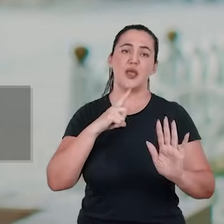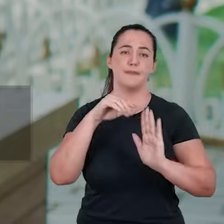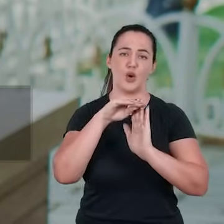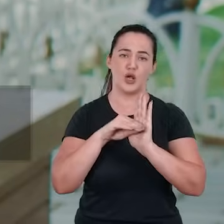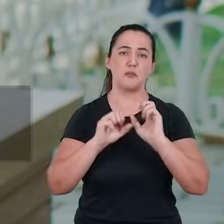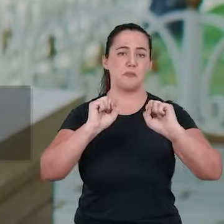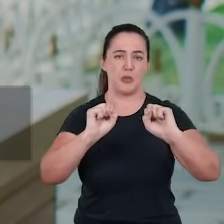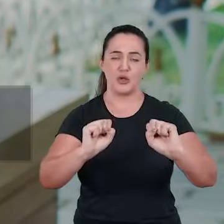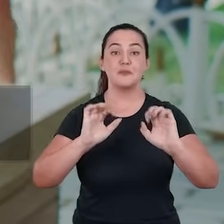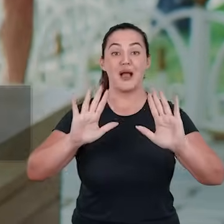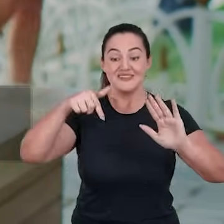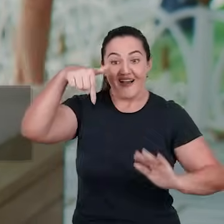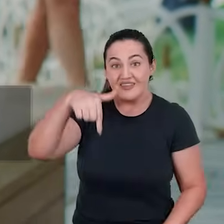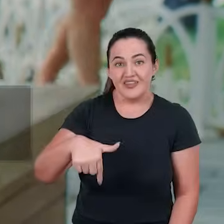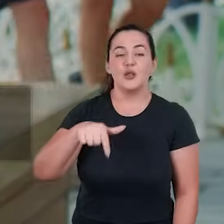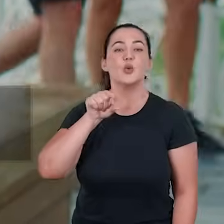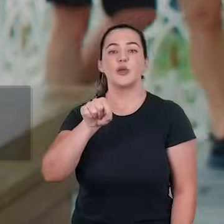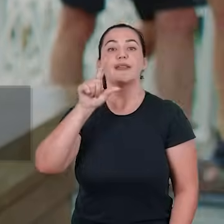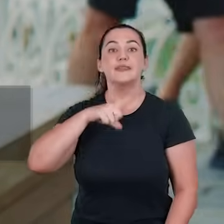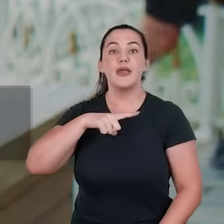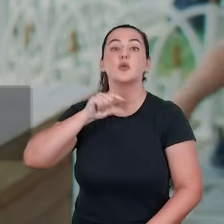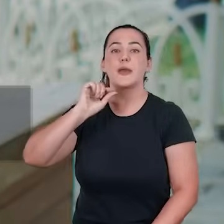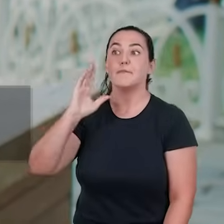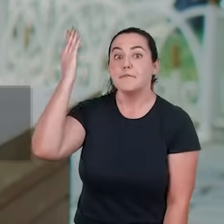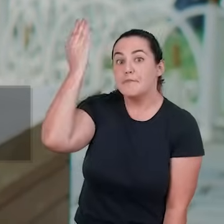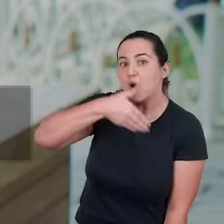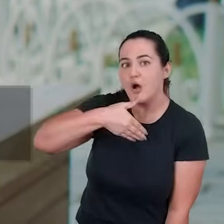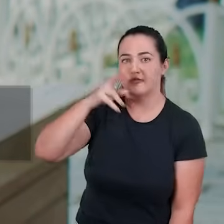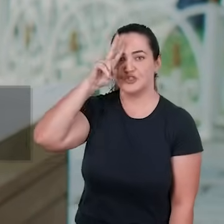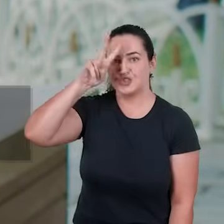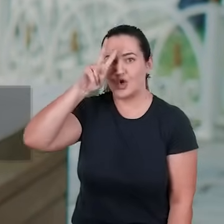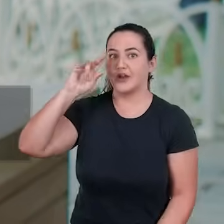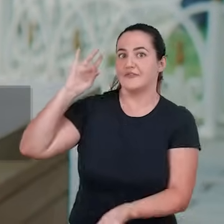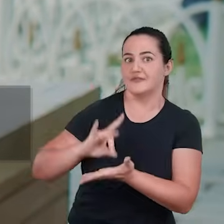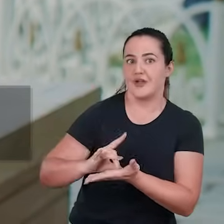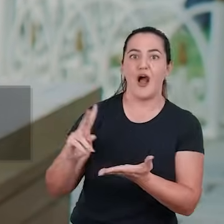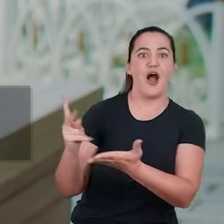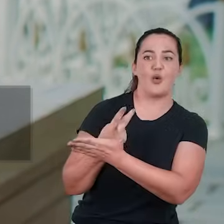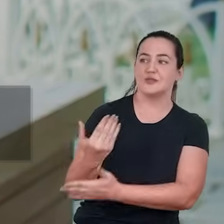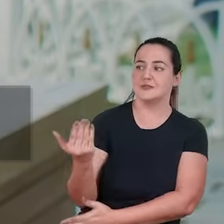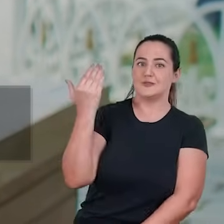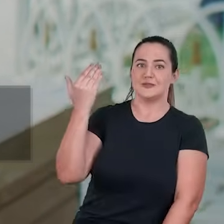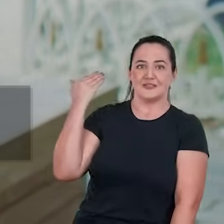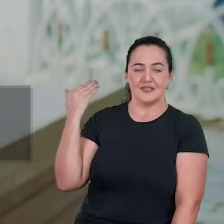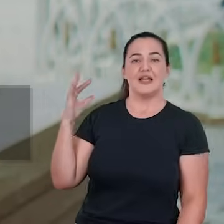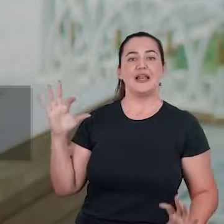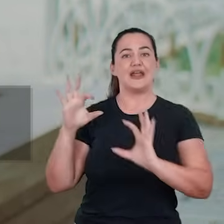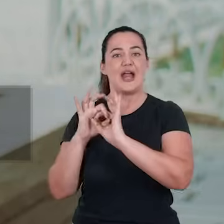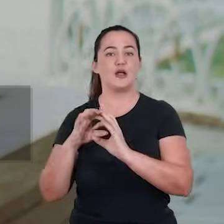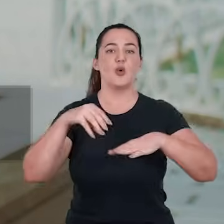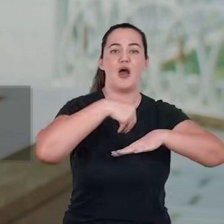opinativos, mas aqui estamos tratando de evidências da história cristã, da Bíblia, da arqueologia, então temos que trabalhar